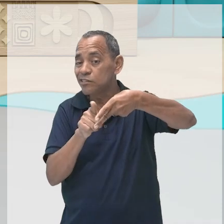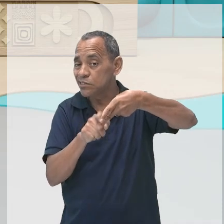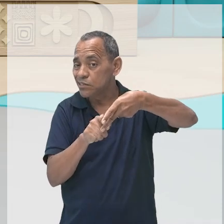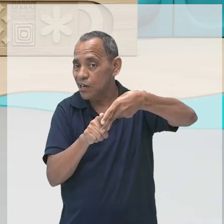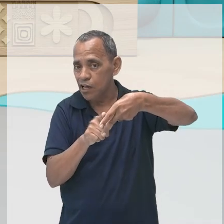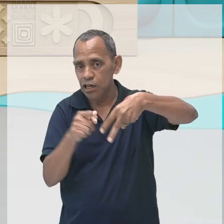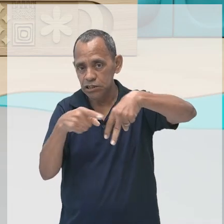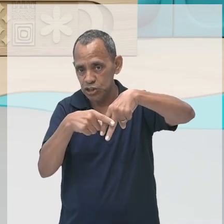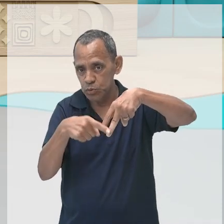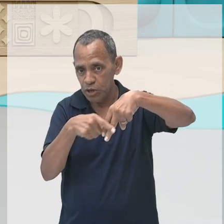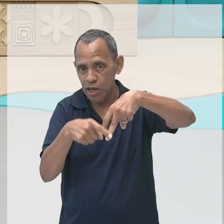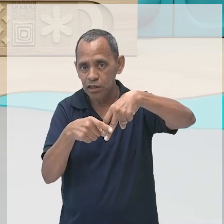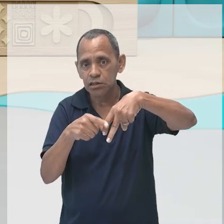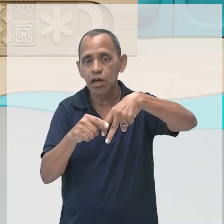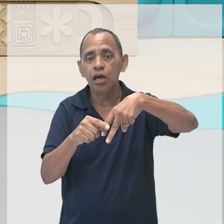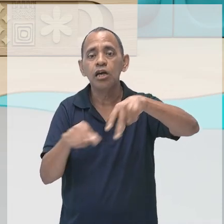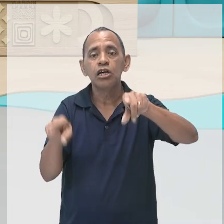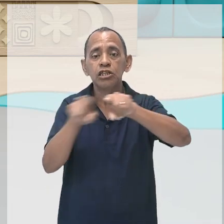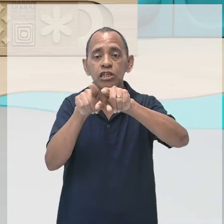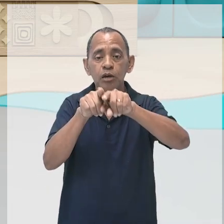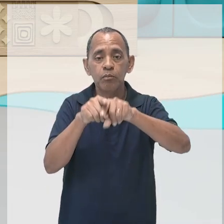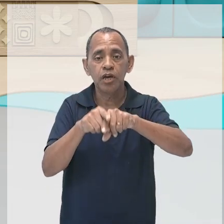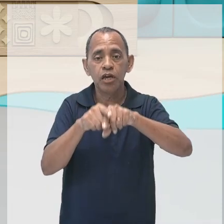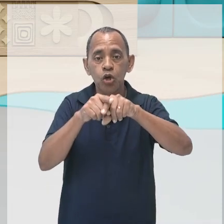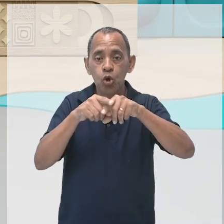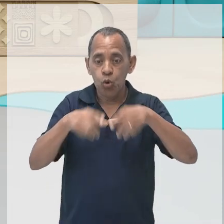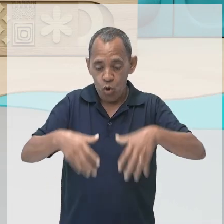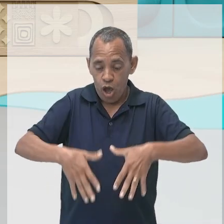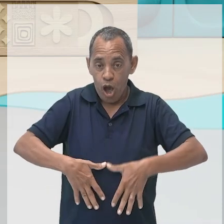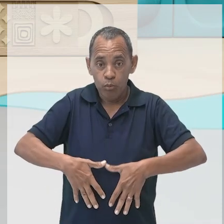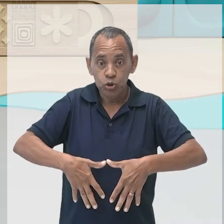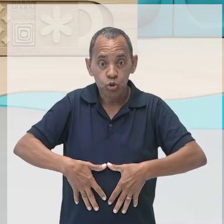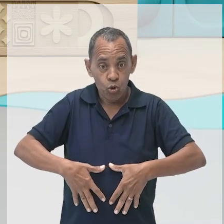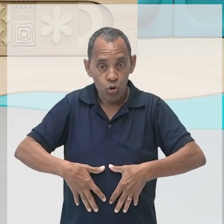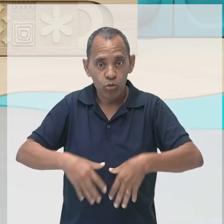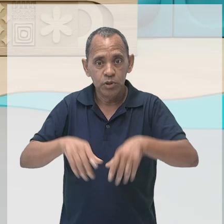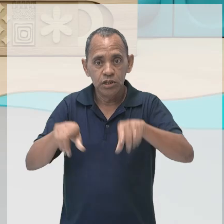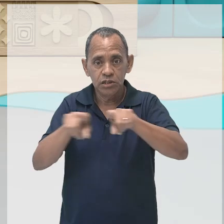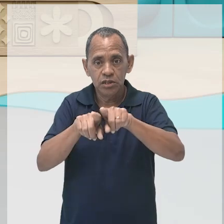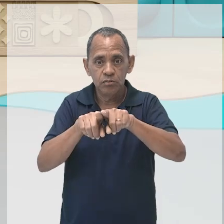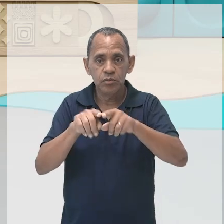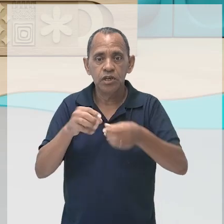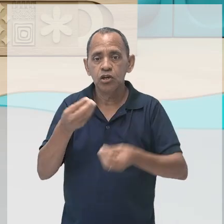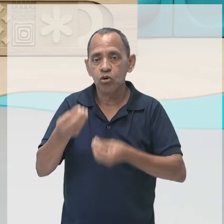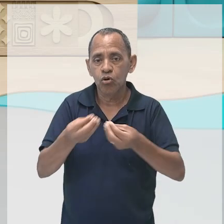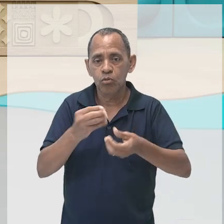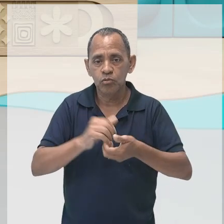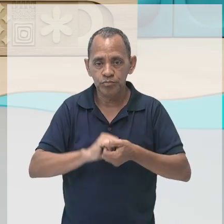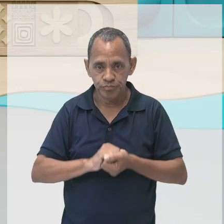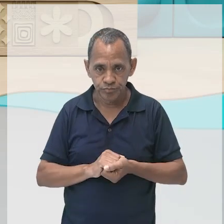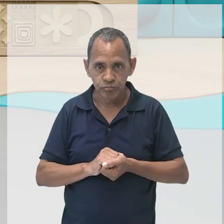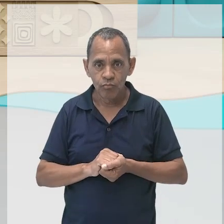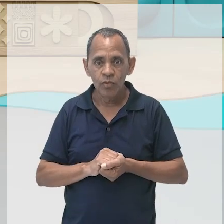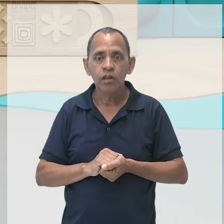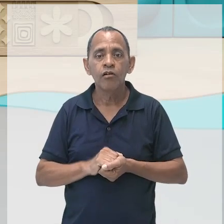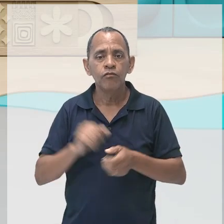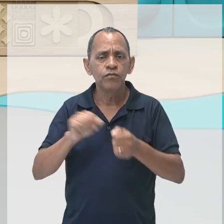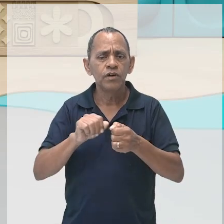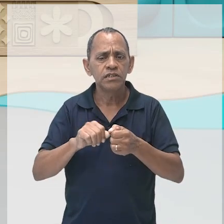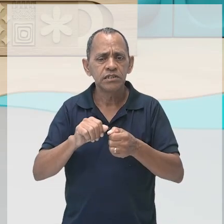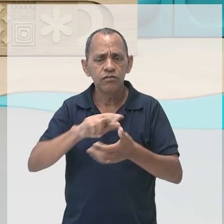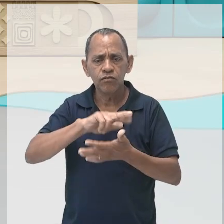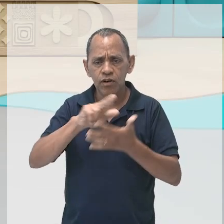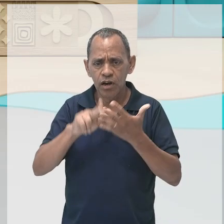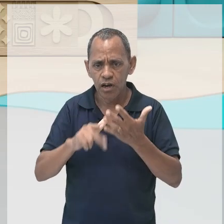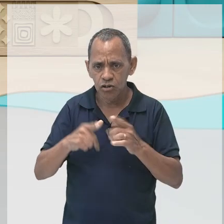essa região do abdômen, aqui da lombar, ok? E também para realizar outros exercícios aí, variados